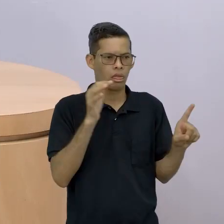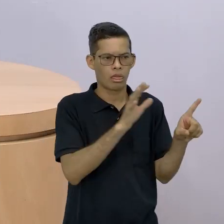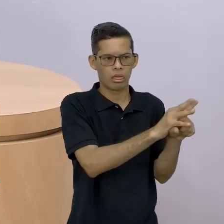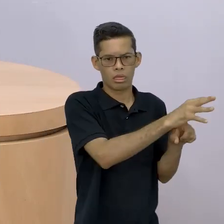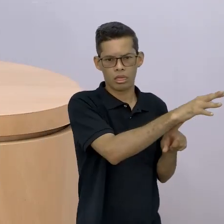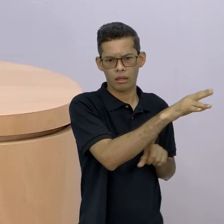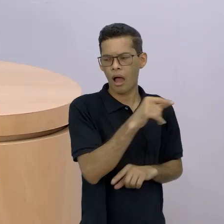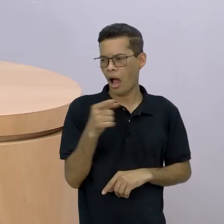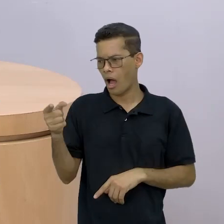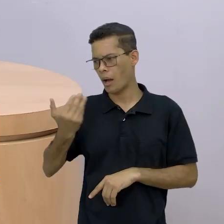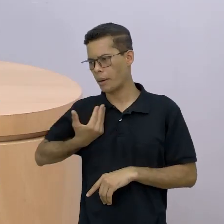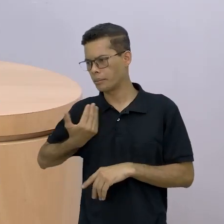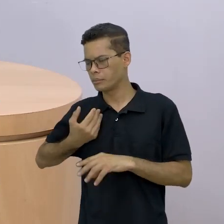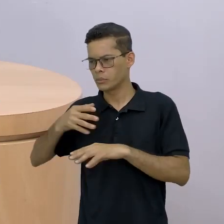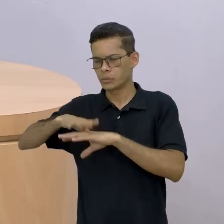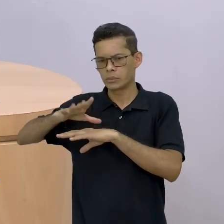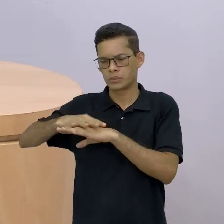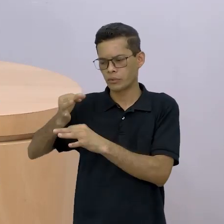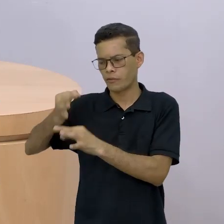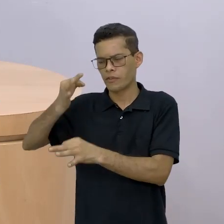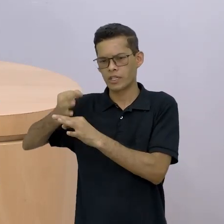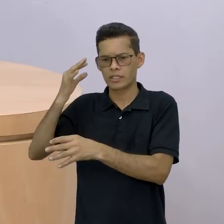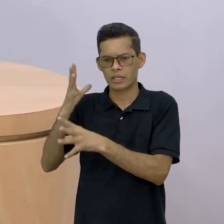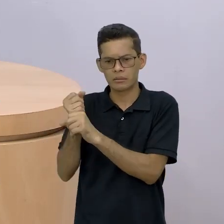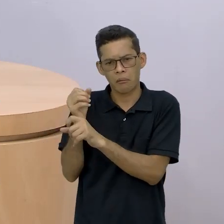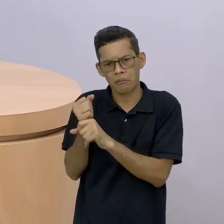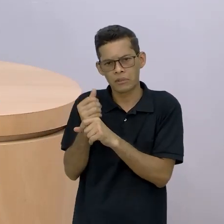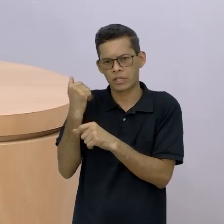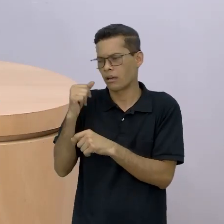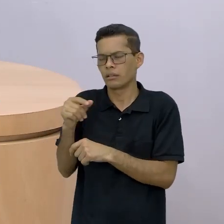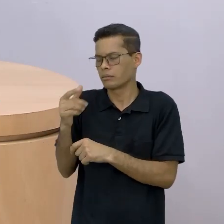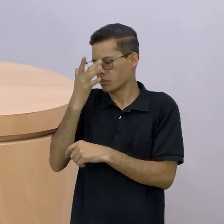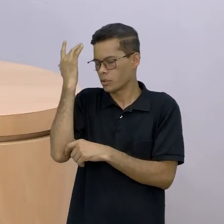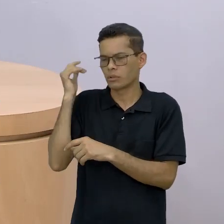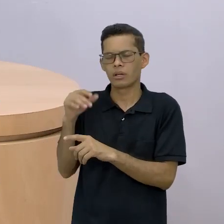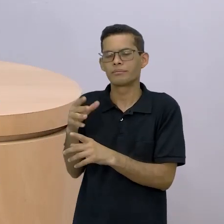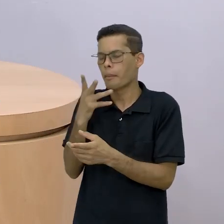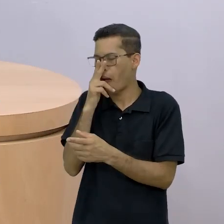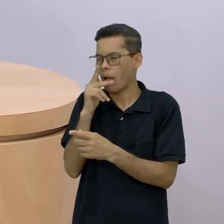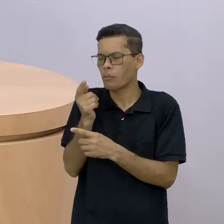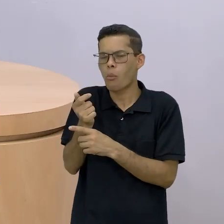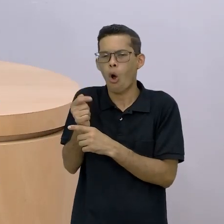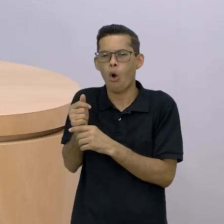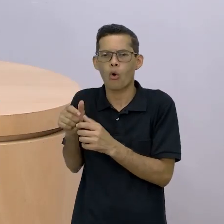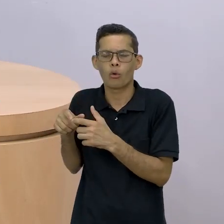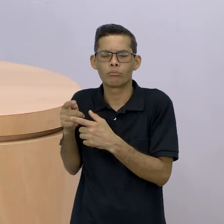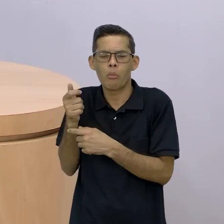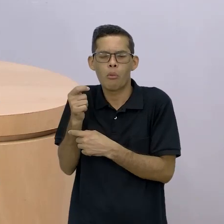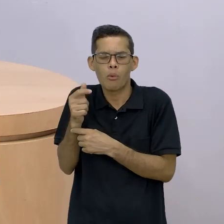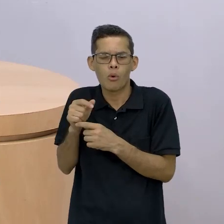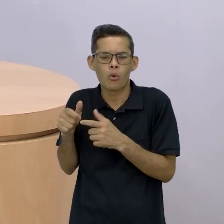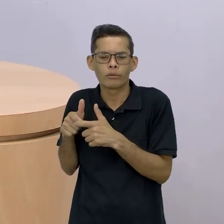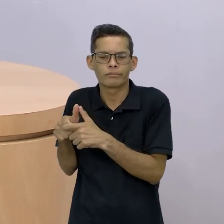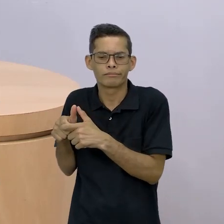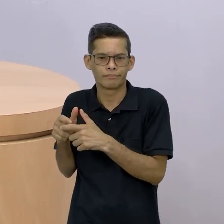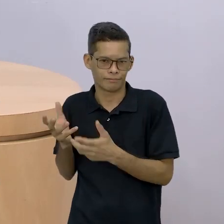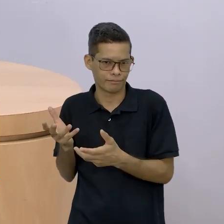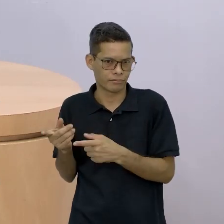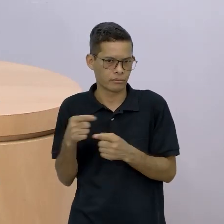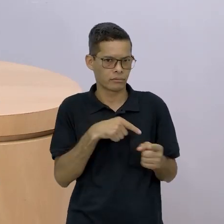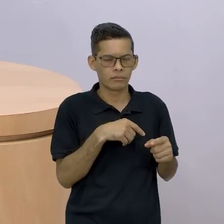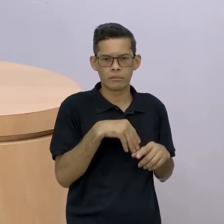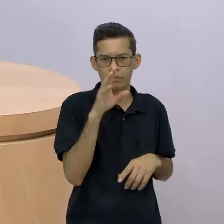entendendo? A noção de conhecer, ela se amplia de diversas formas. A gente aqui está numa